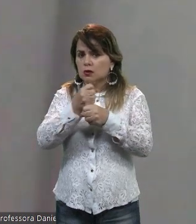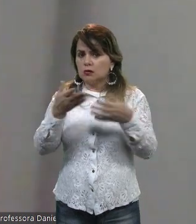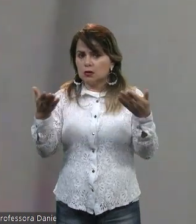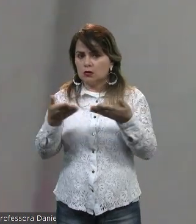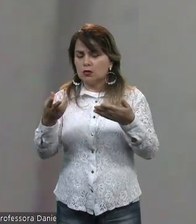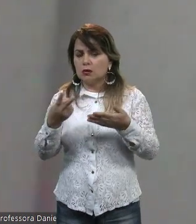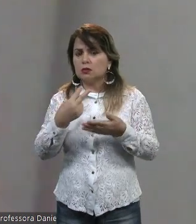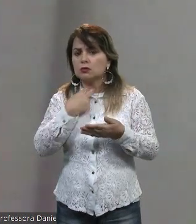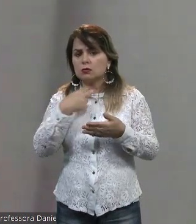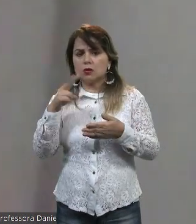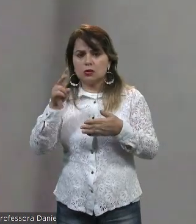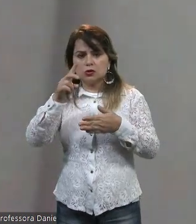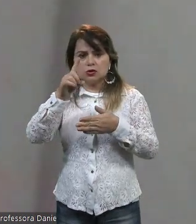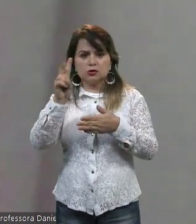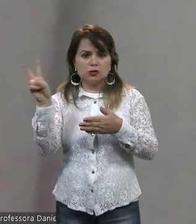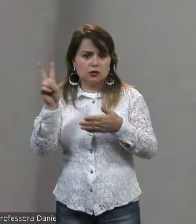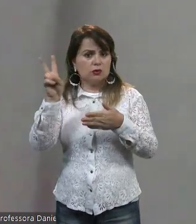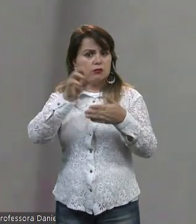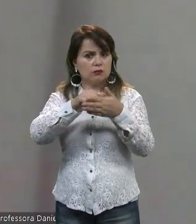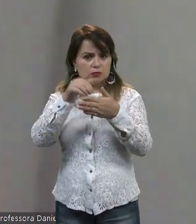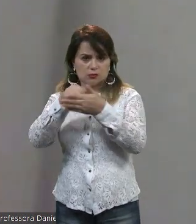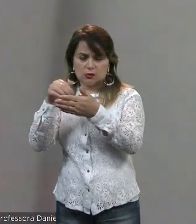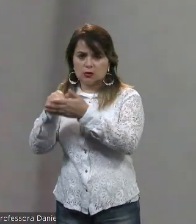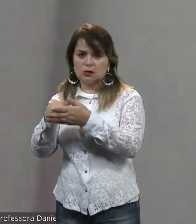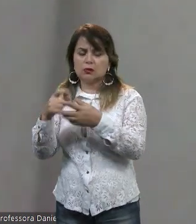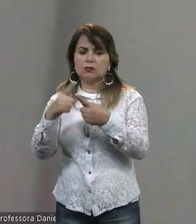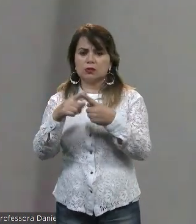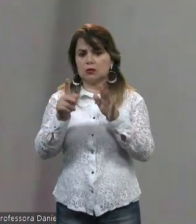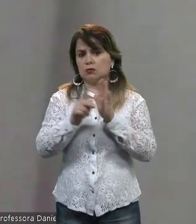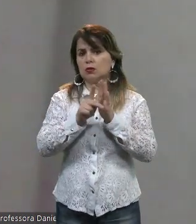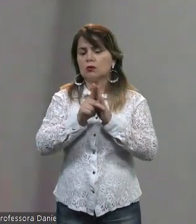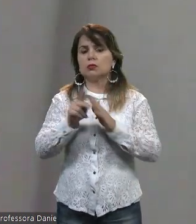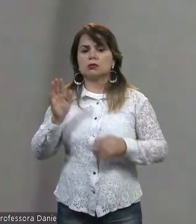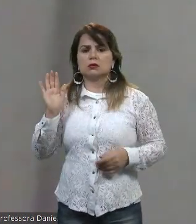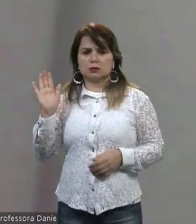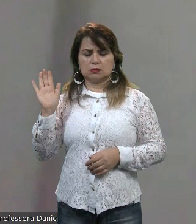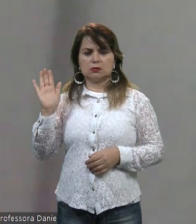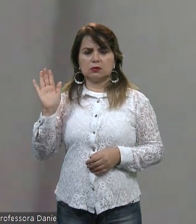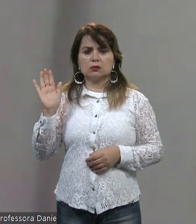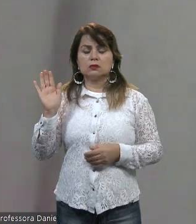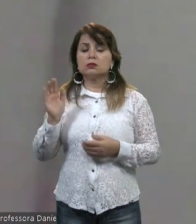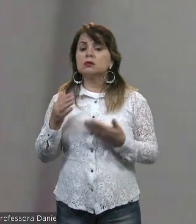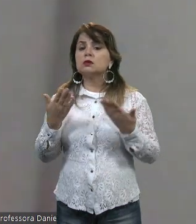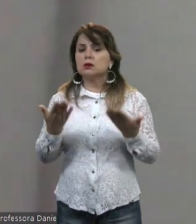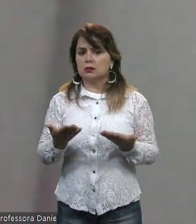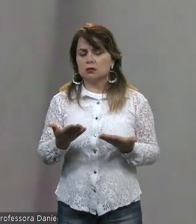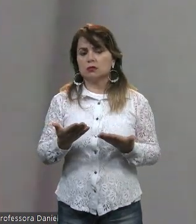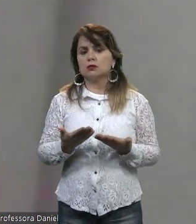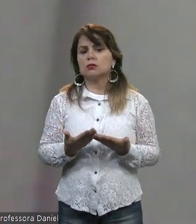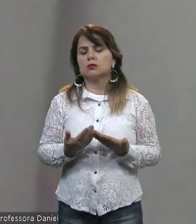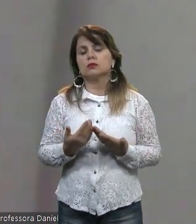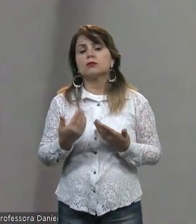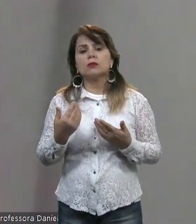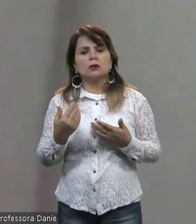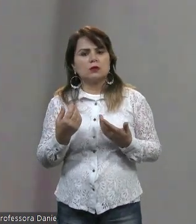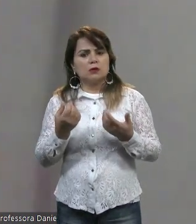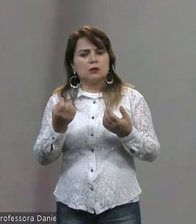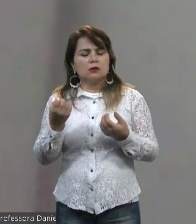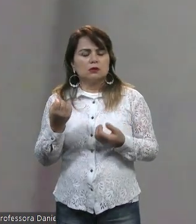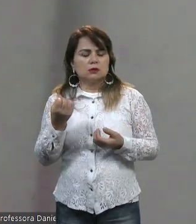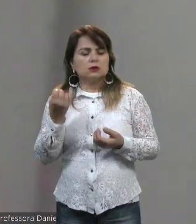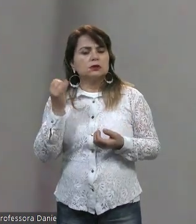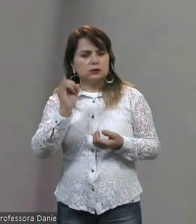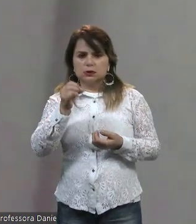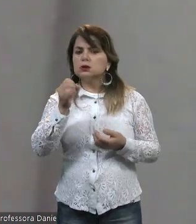isso. É isso que eu gostaria de tirar essas dúvidas para quem está nos assistindo. E adiantar, claro, que se for possível, meu voto é